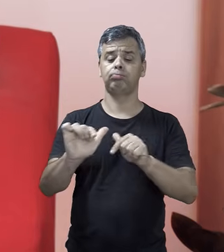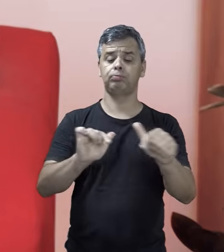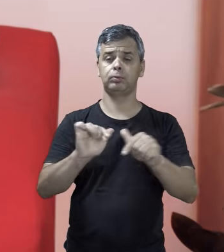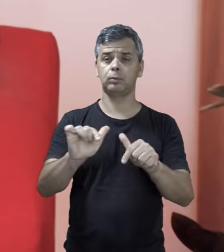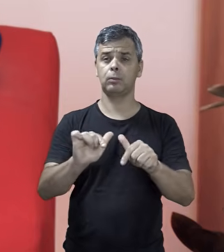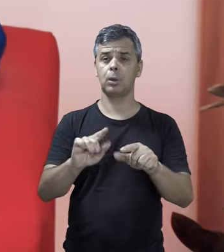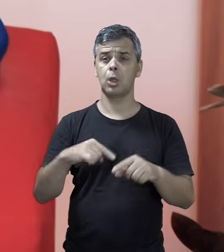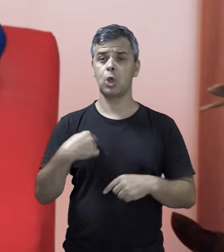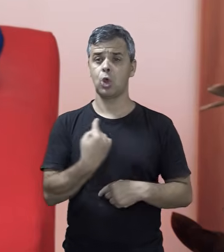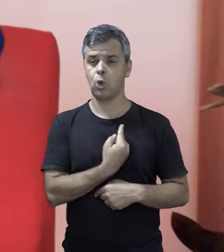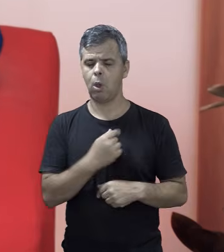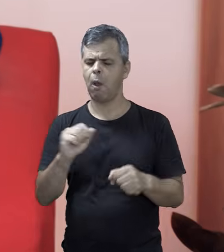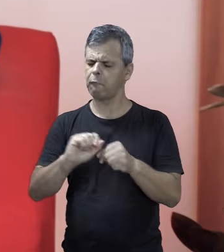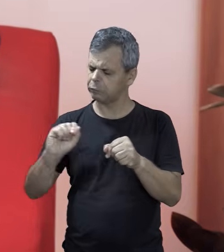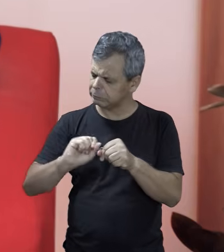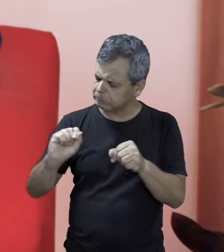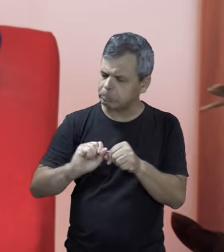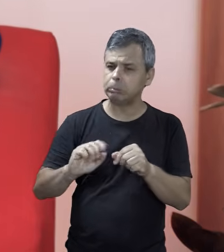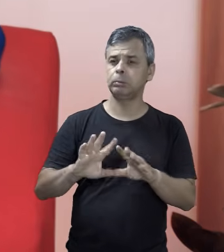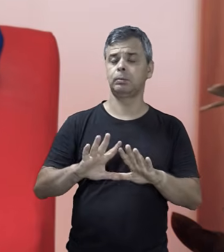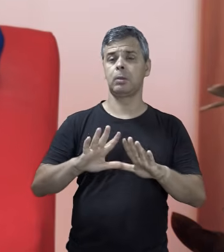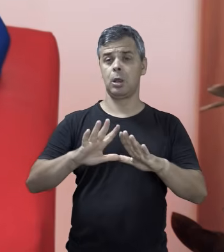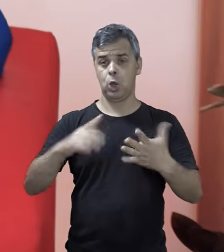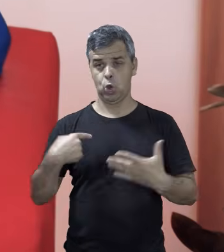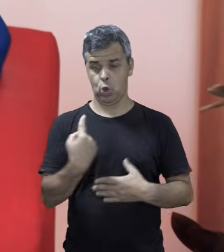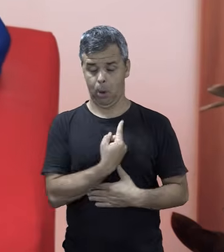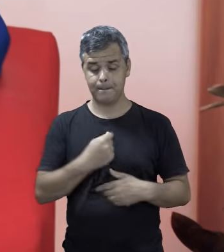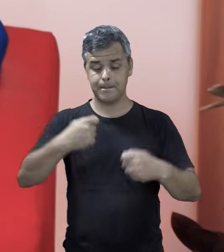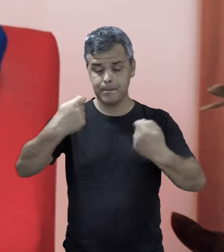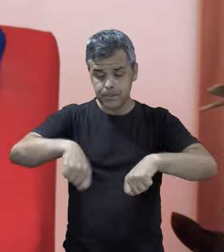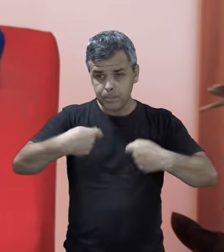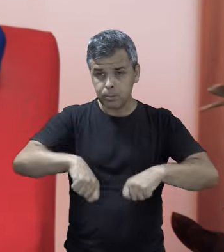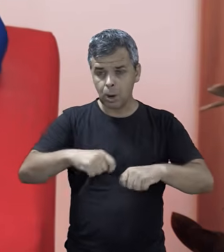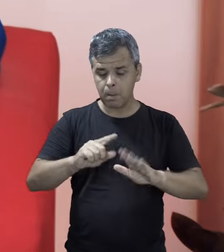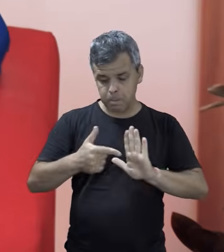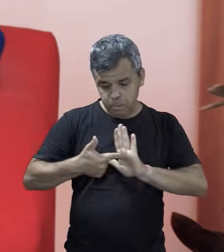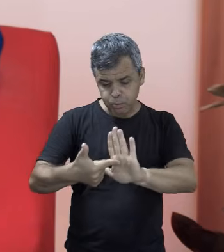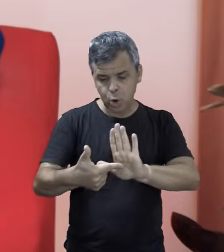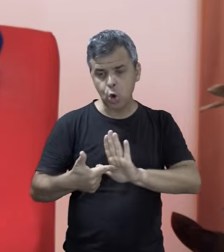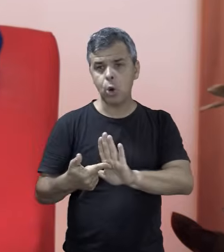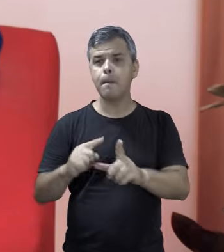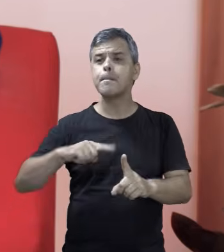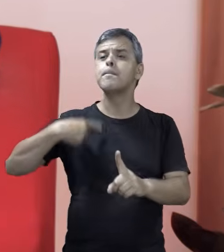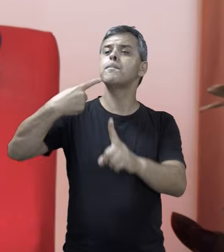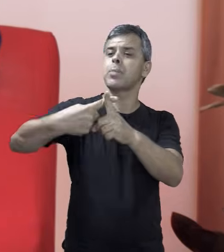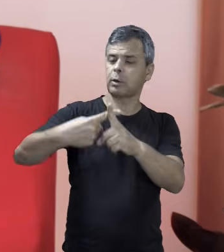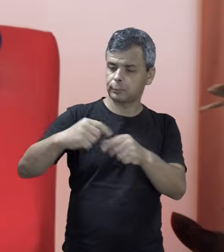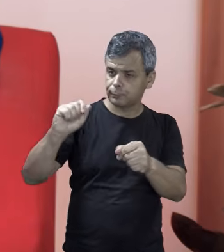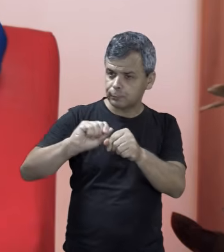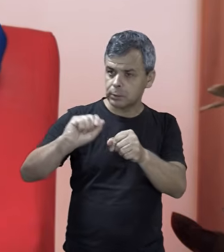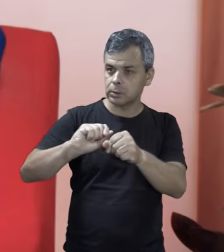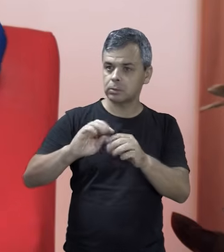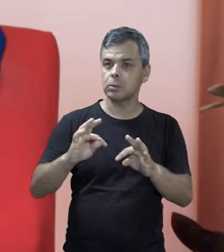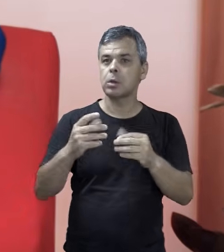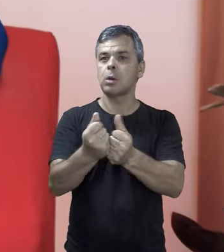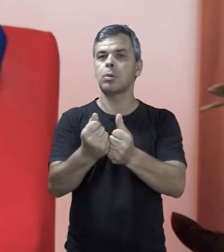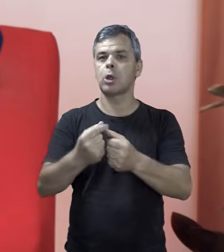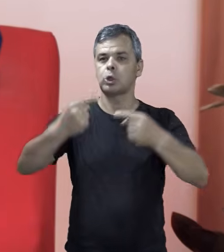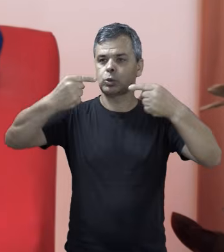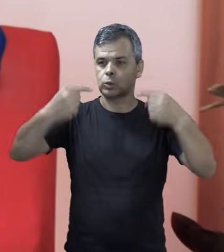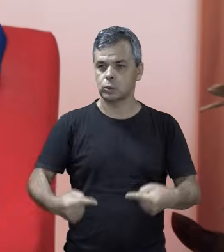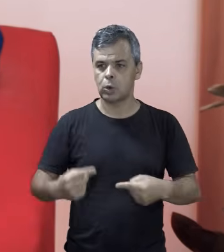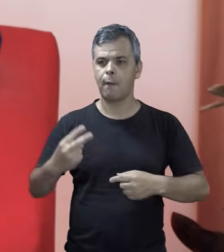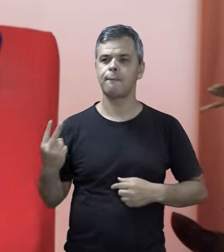é que a gente já fez muito, então a gente precisa começar a apontar o que mais a gente pode fazer e ter uma disputa